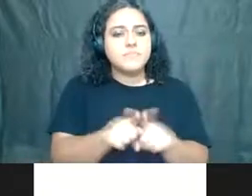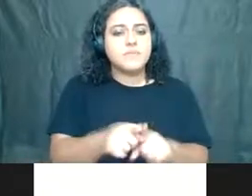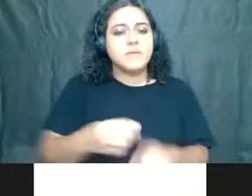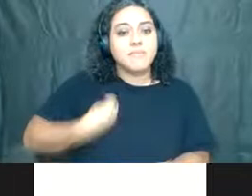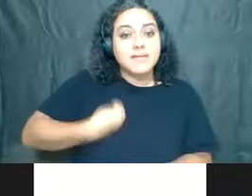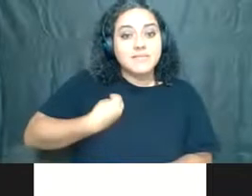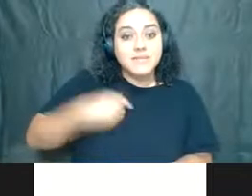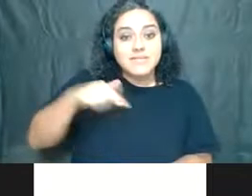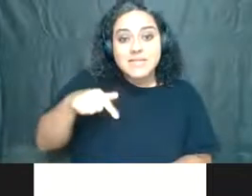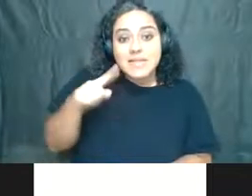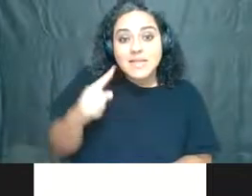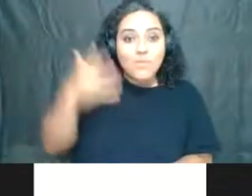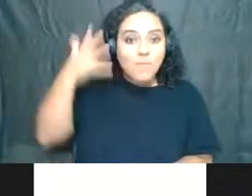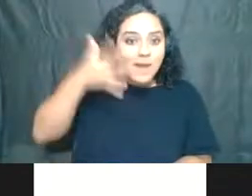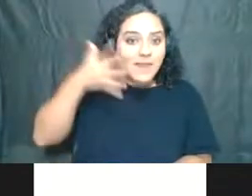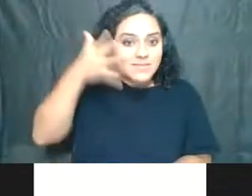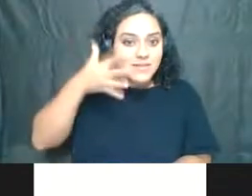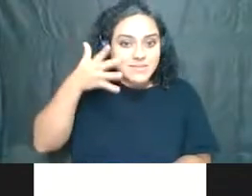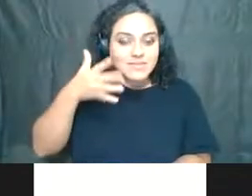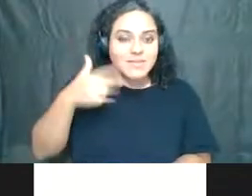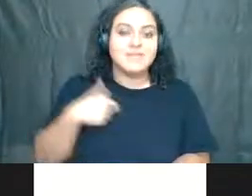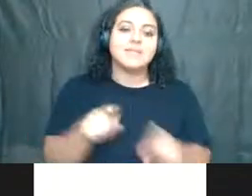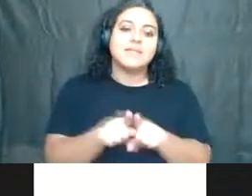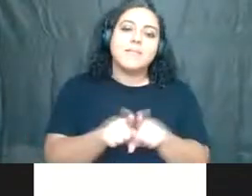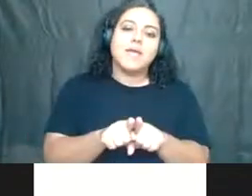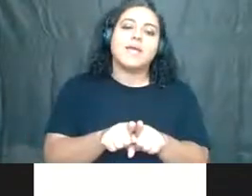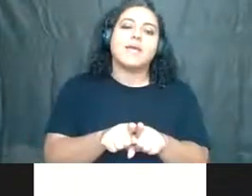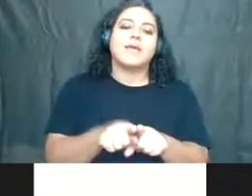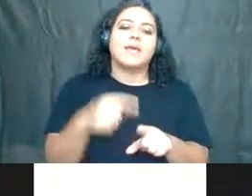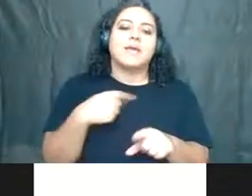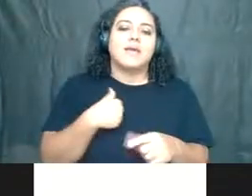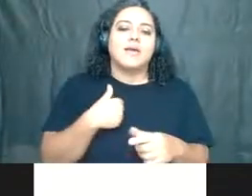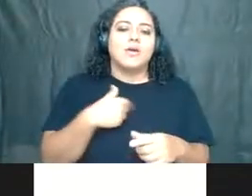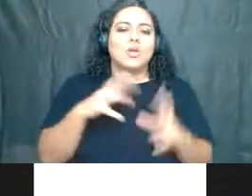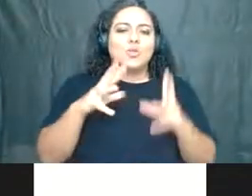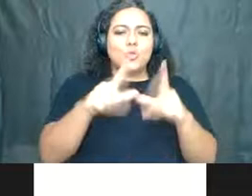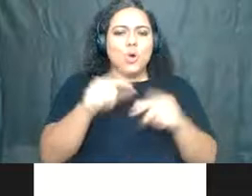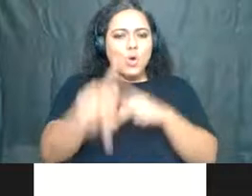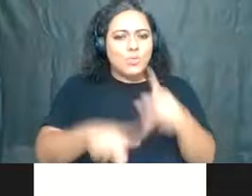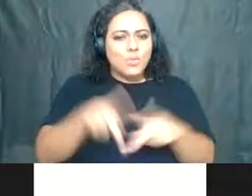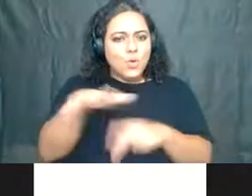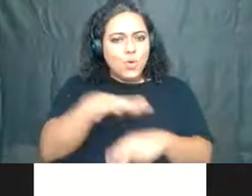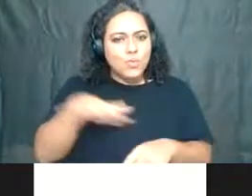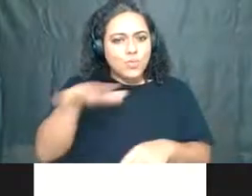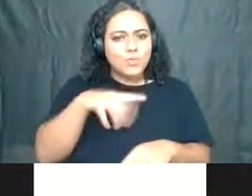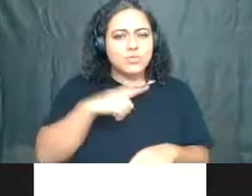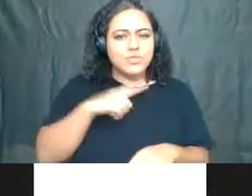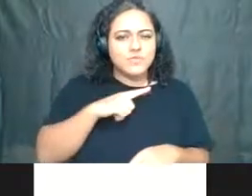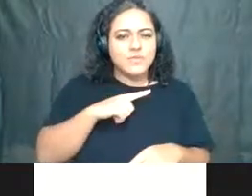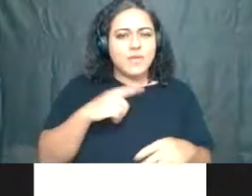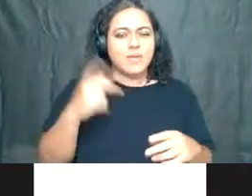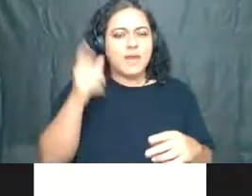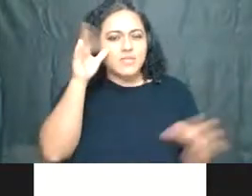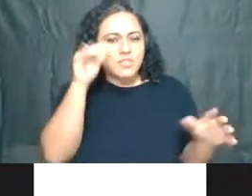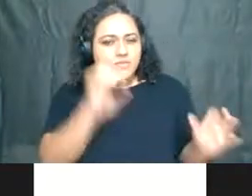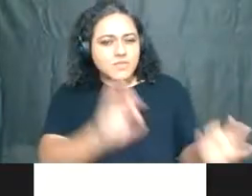71 palestrantes. Gostaria de dizer também que todo esse público, nós tivemos um público aí na visualização de abertura,